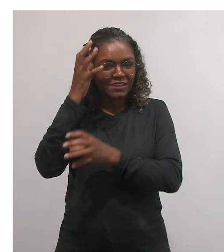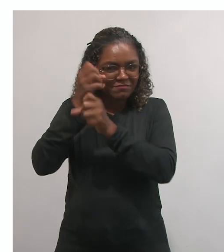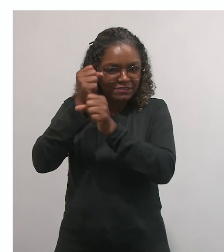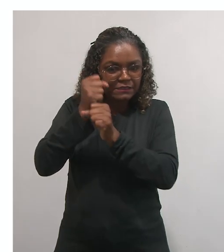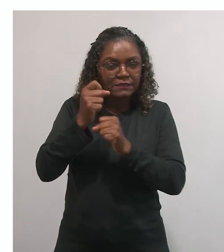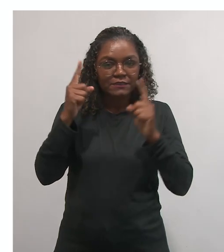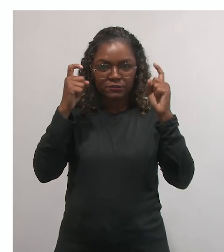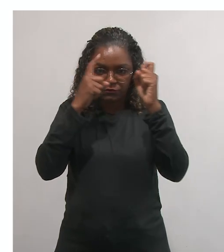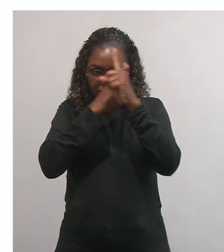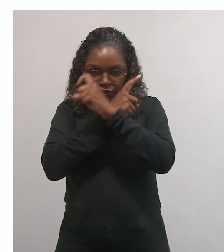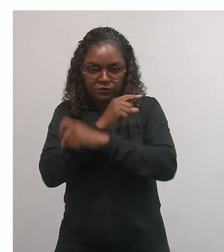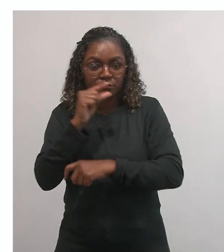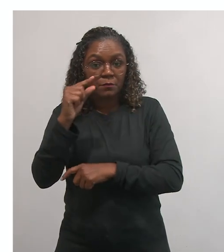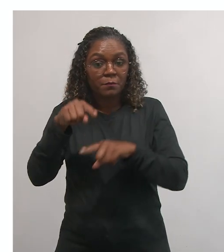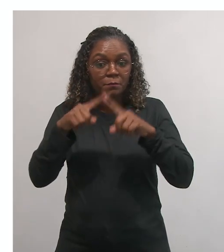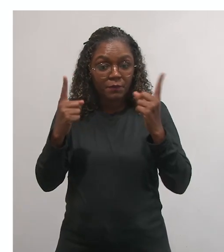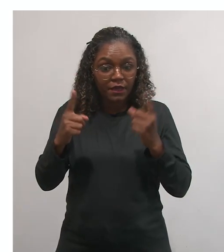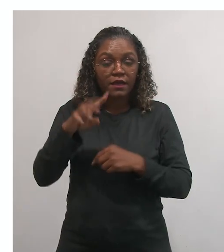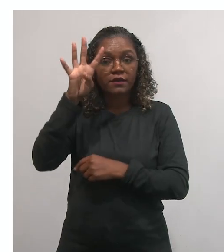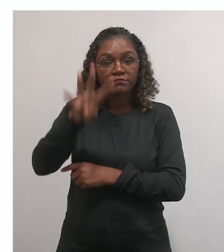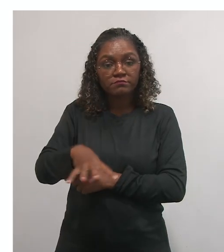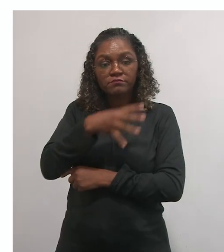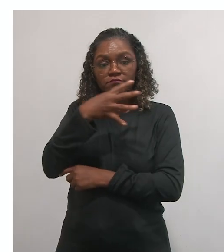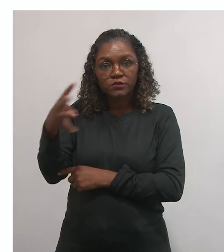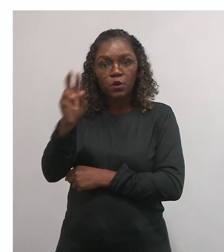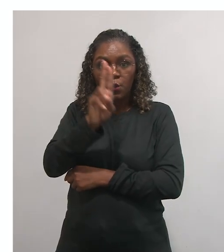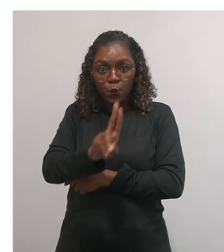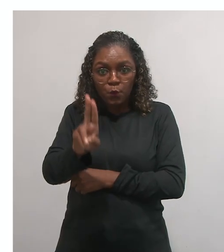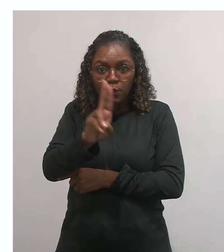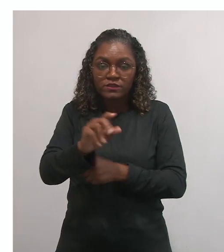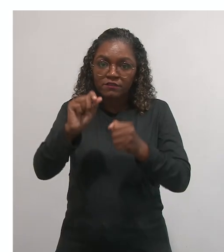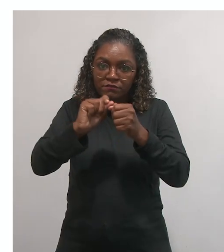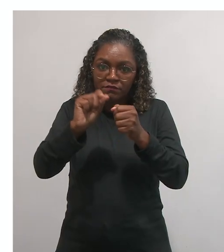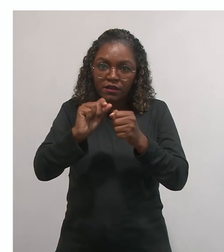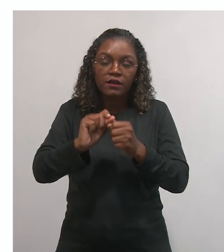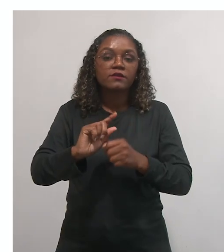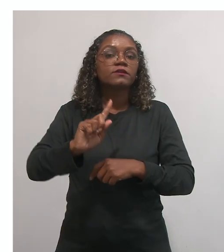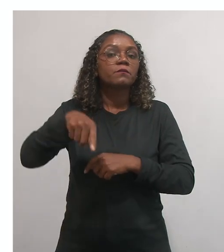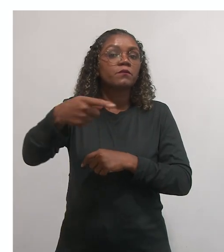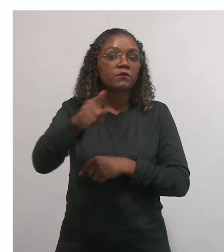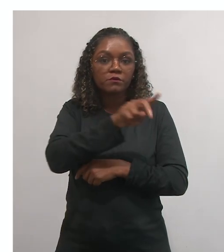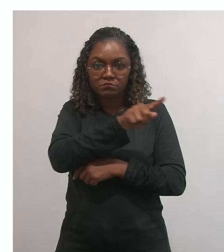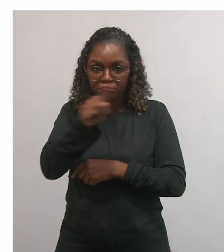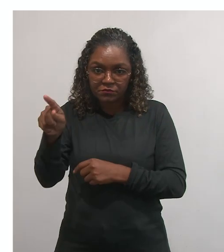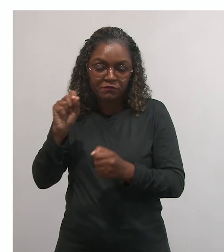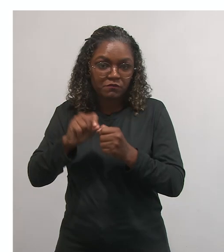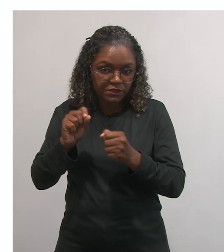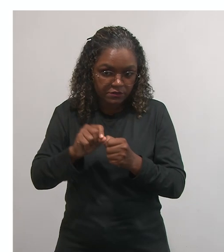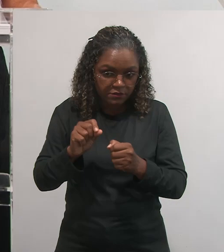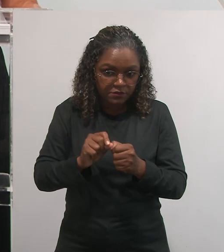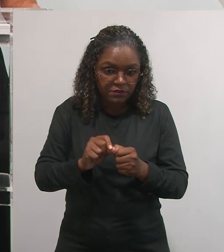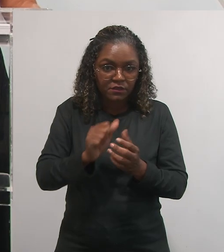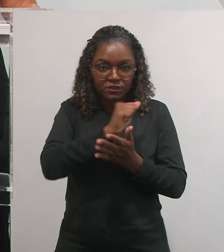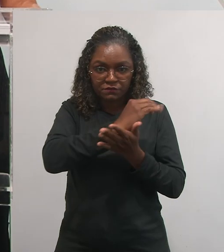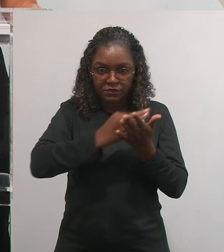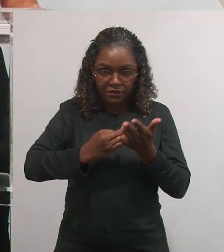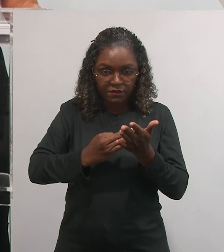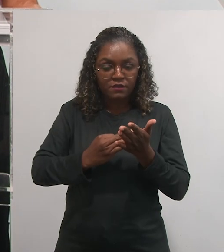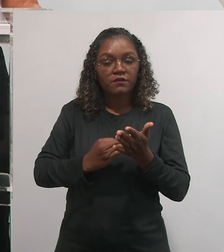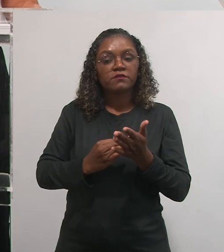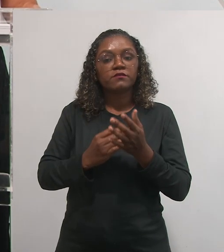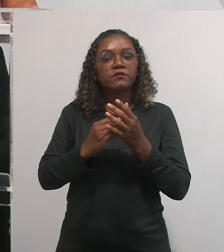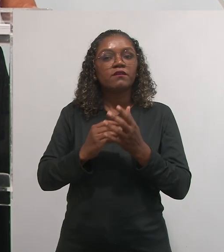calcular Mas se a gente utilizar a tabelinha Então quando vocês forem trabalhar essa